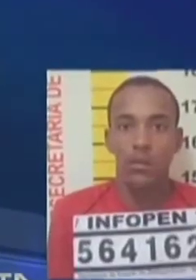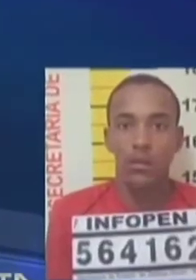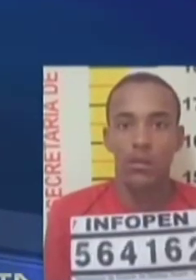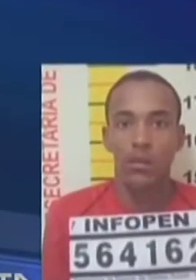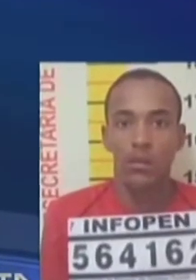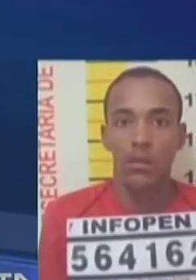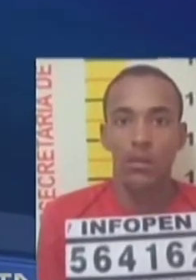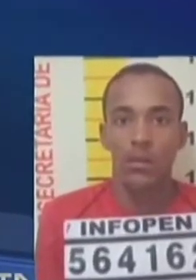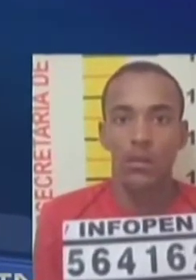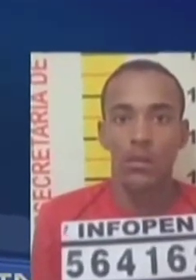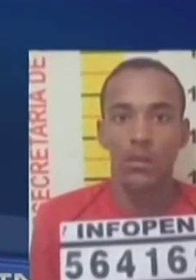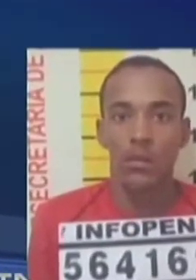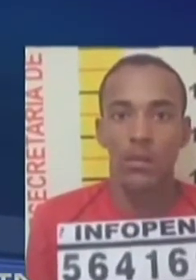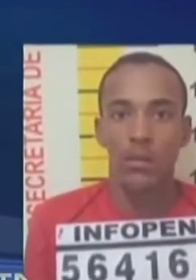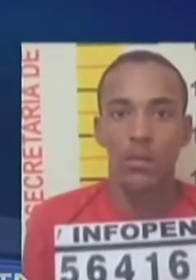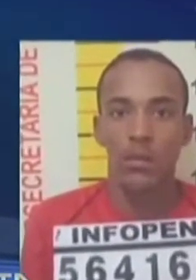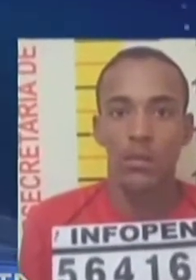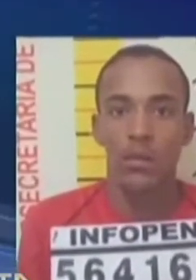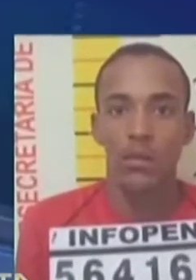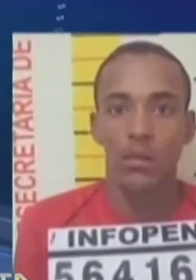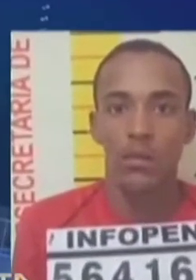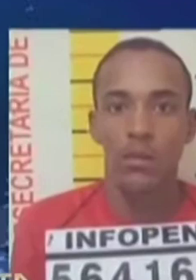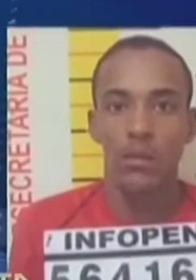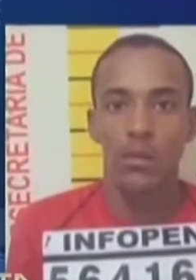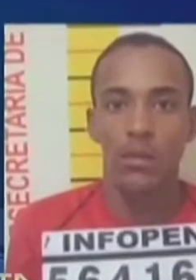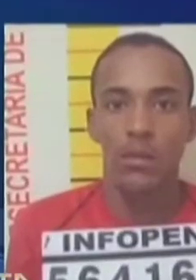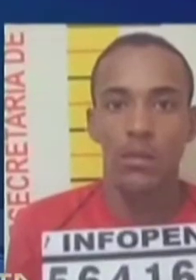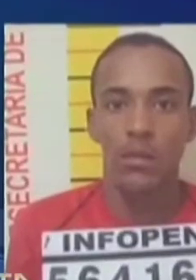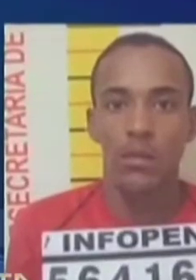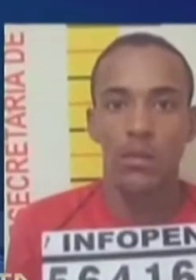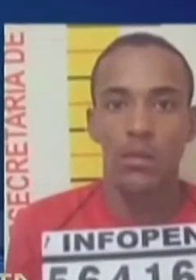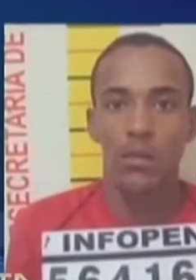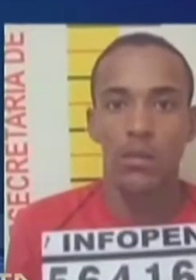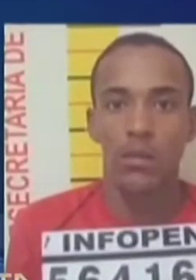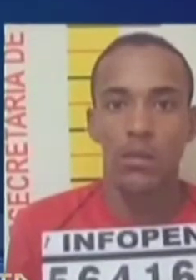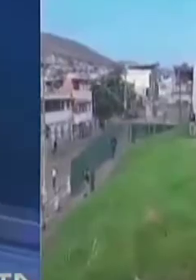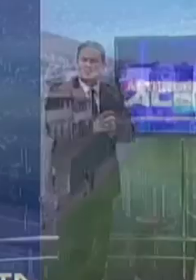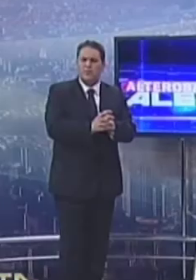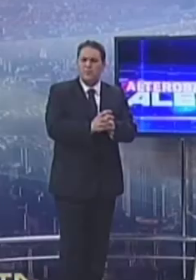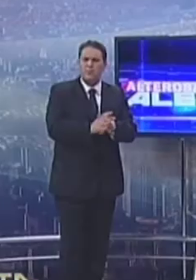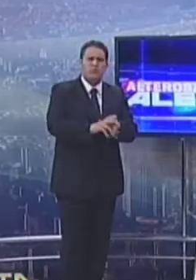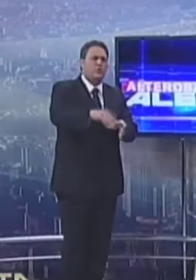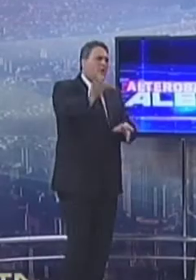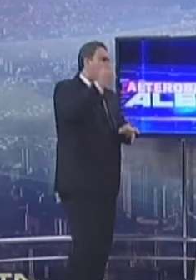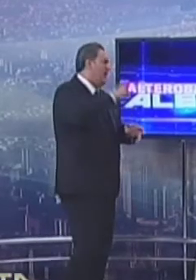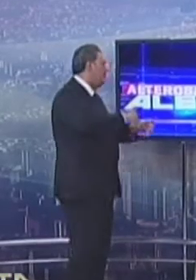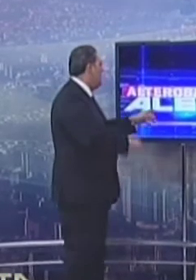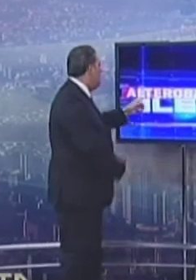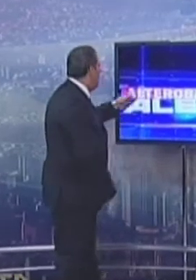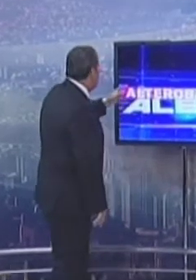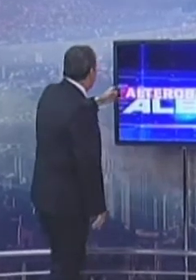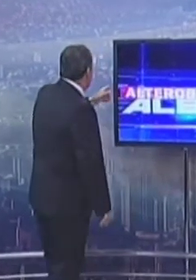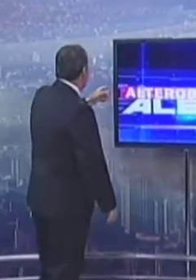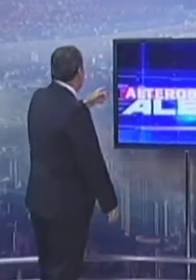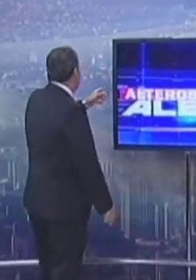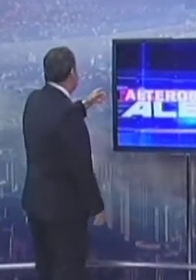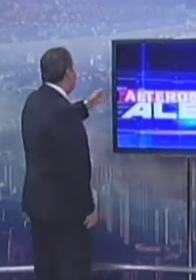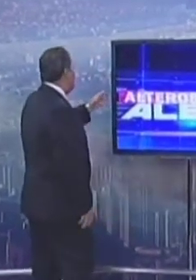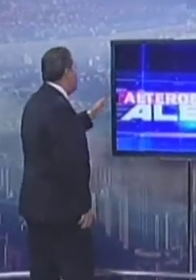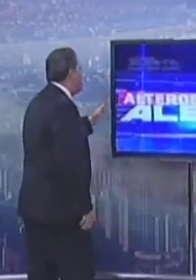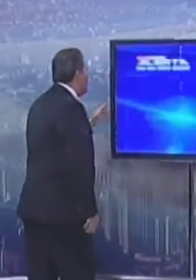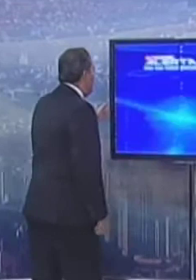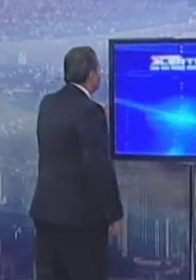cadeia. Tá aí, tio Zé Luiz, um abraço para o senhor. E você que está em casa, quer participar comigo? Não quero bandida aqui não, meu tio, troca para cá. Participa comigo?